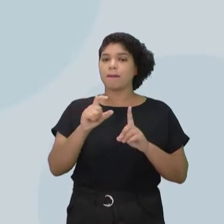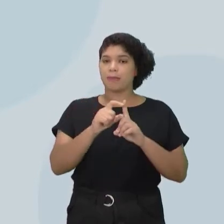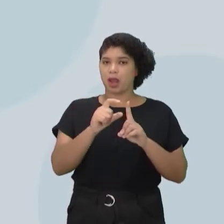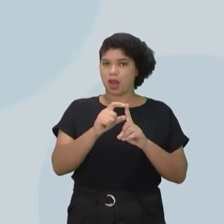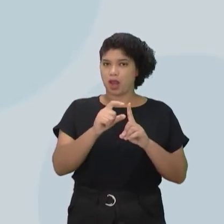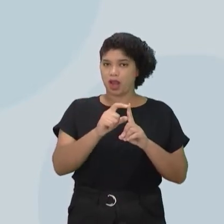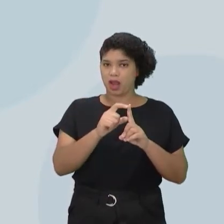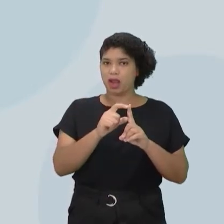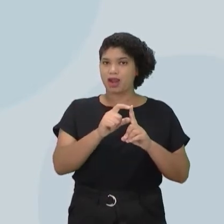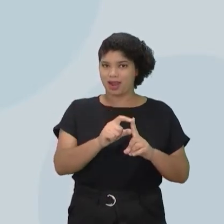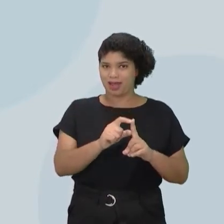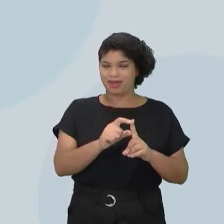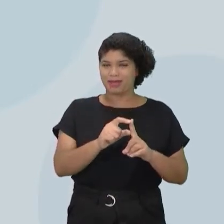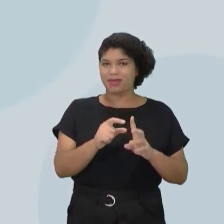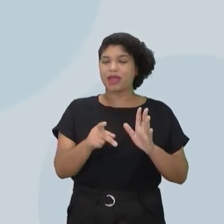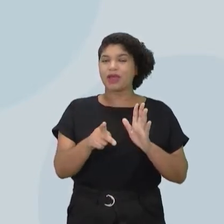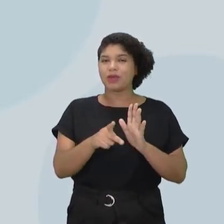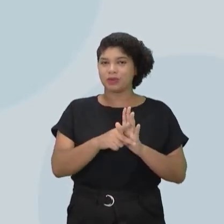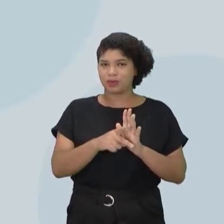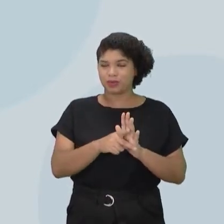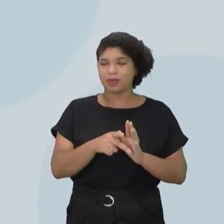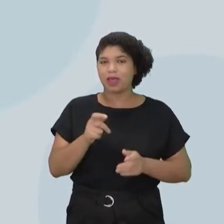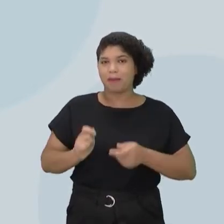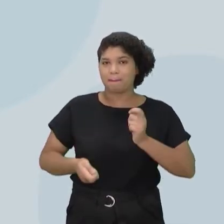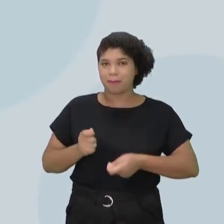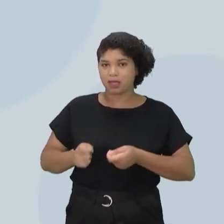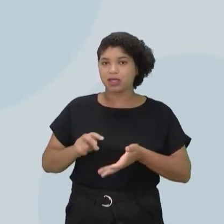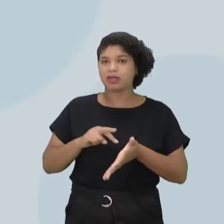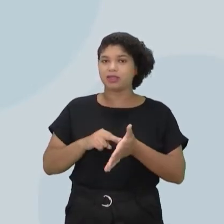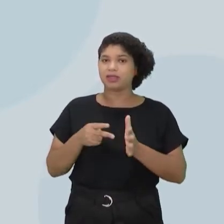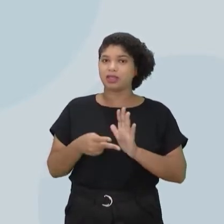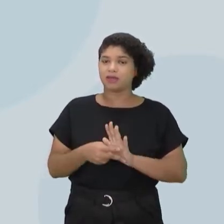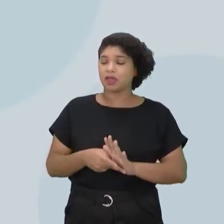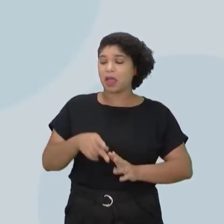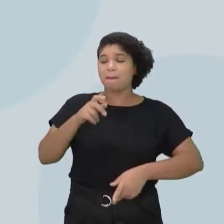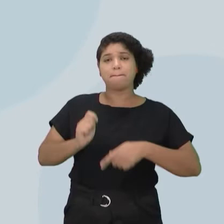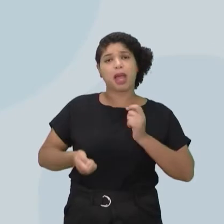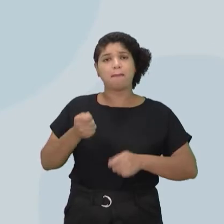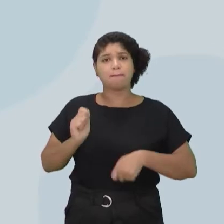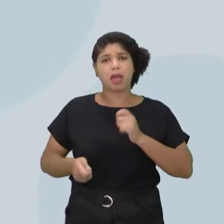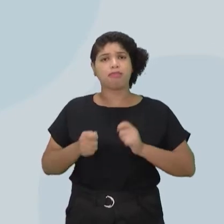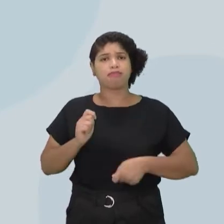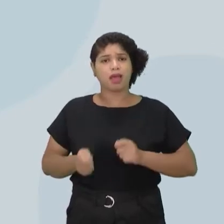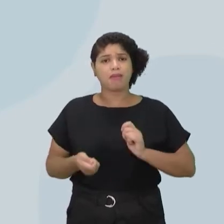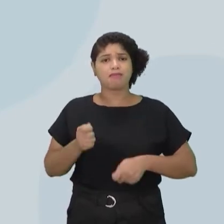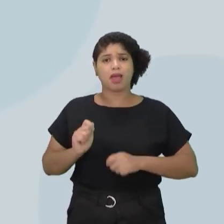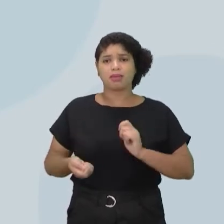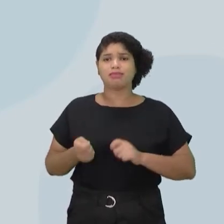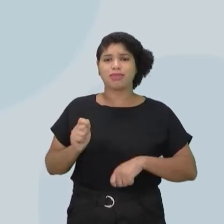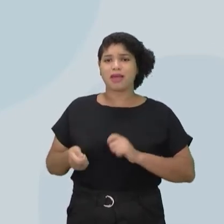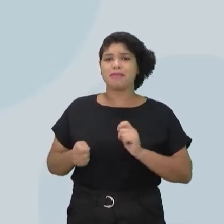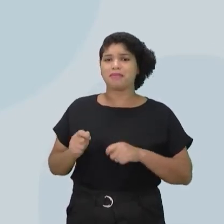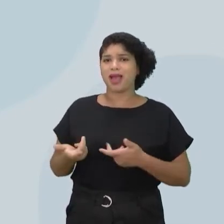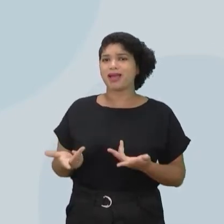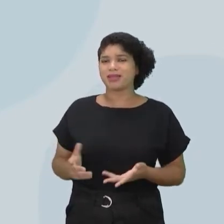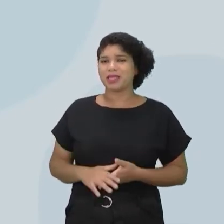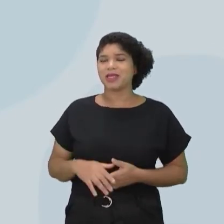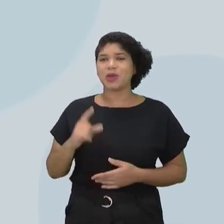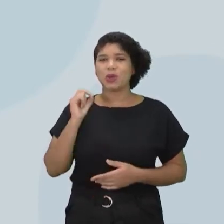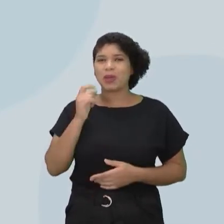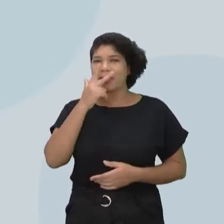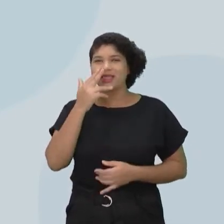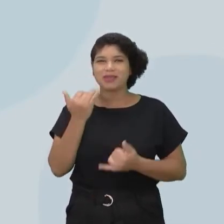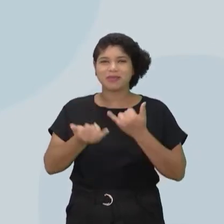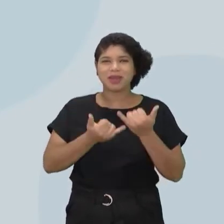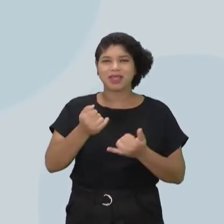nome bateria do alemão Schlagzeug, que é uma coisa na qual se bate, como uma espécie de